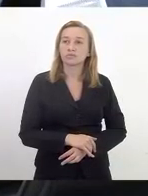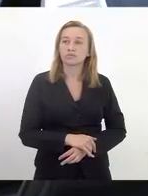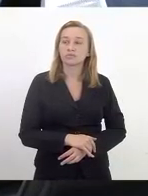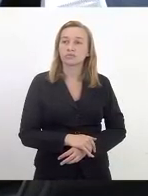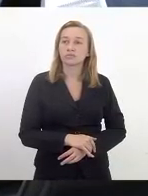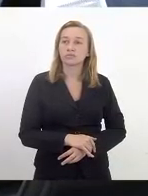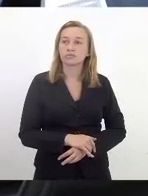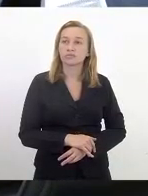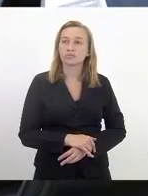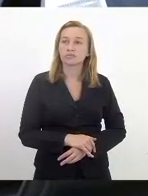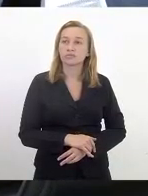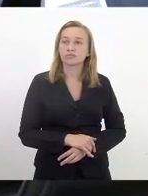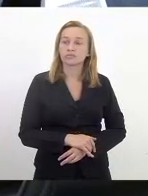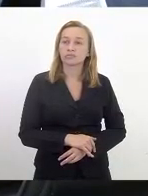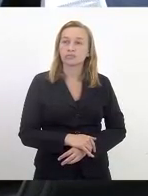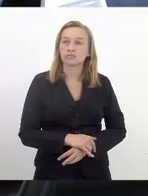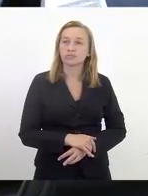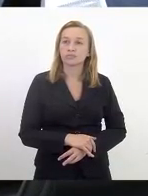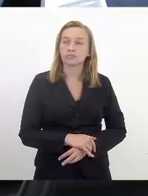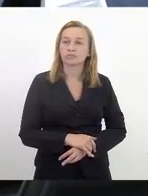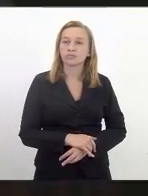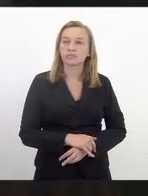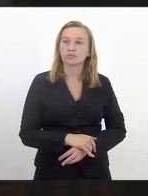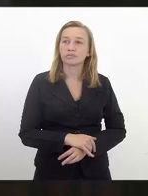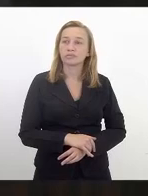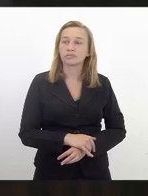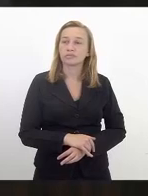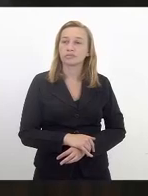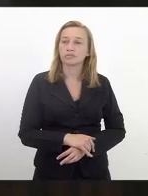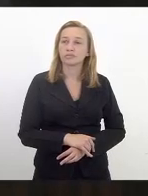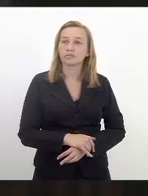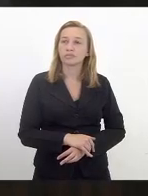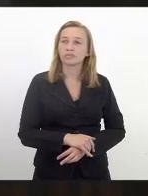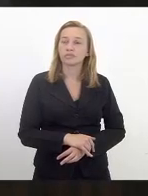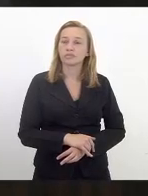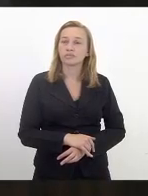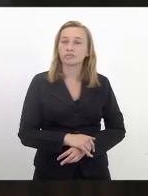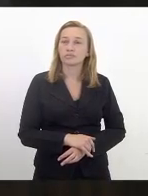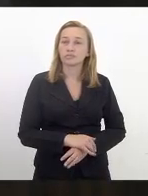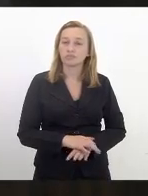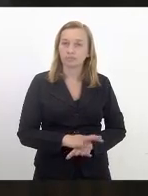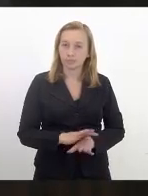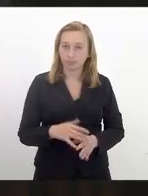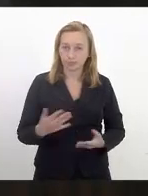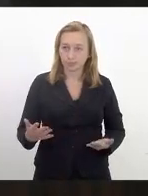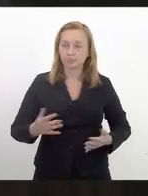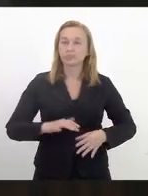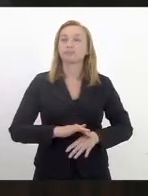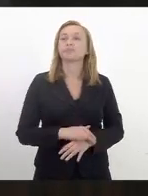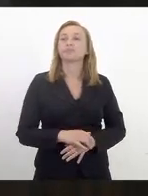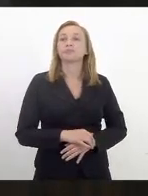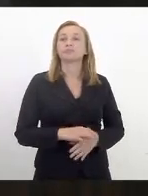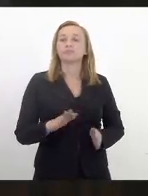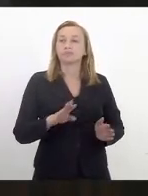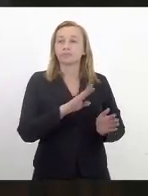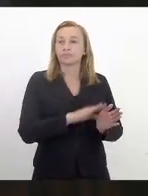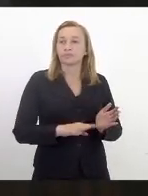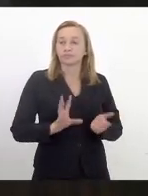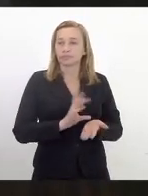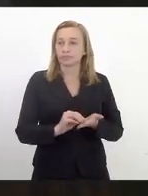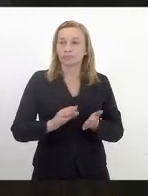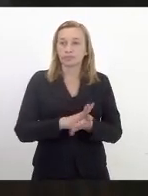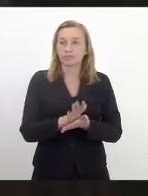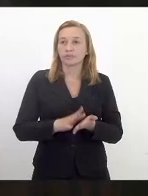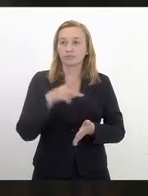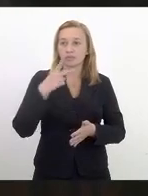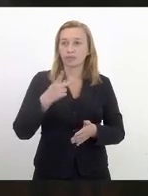ó me deixa tão tá retirado de pauta nada